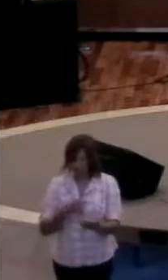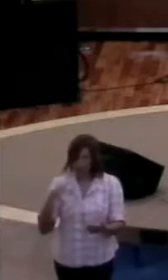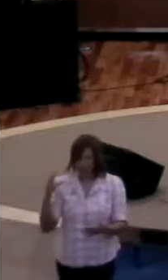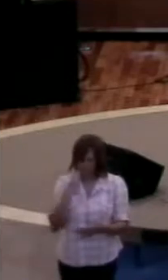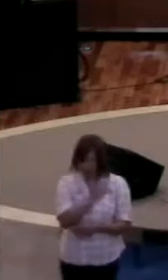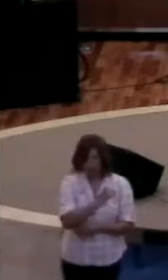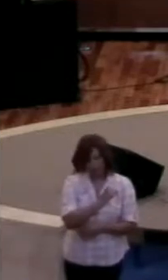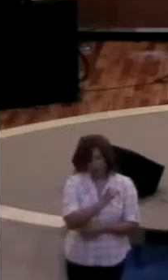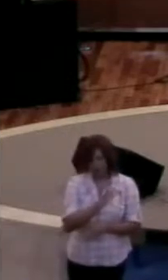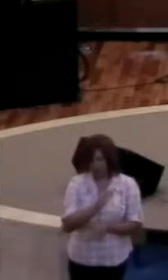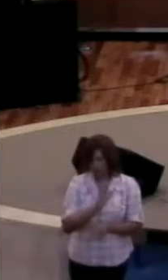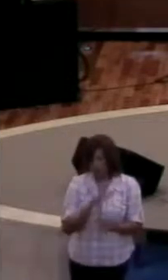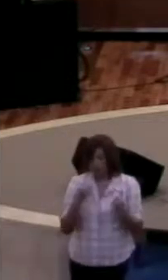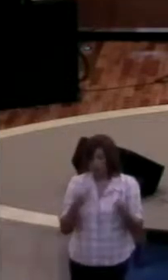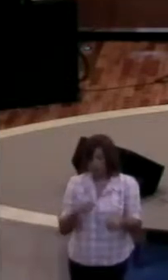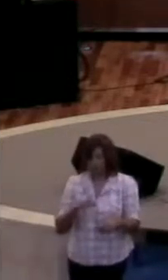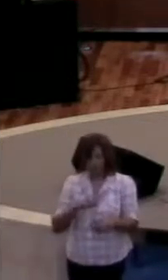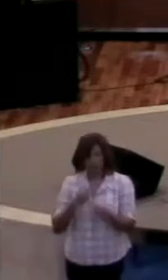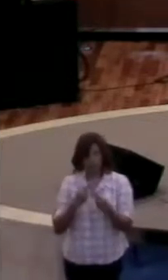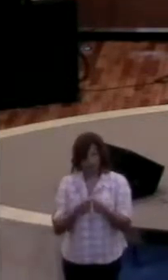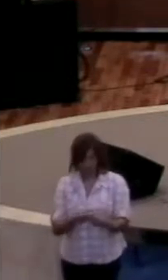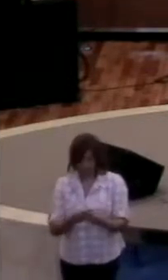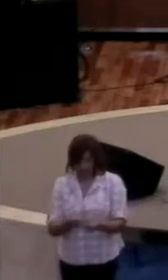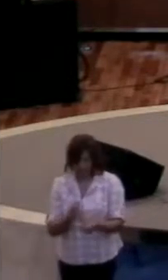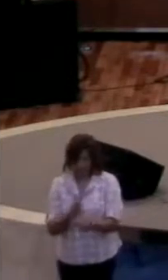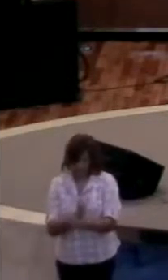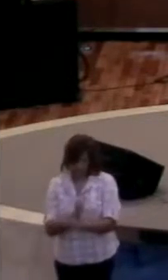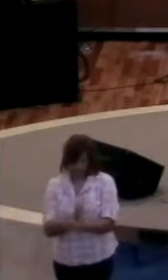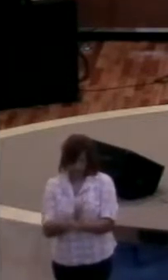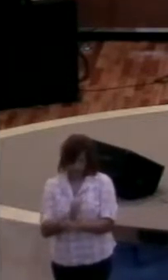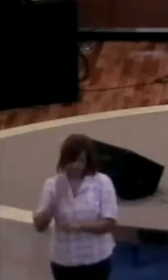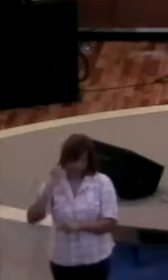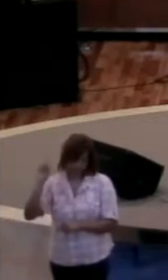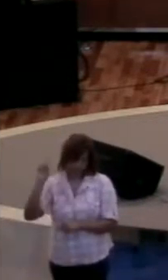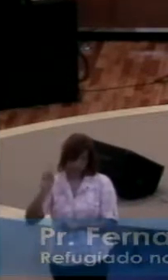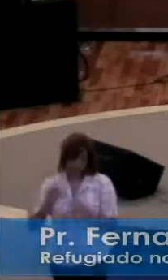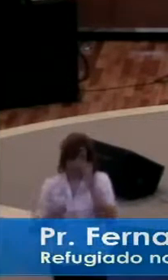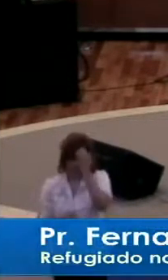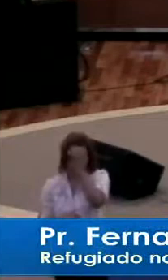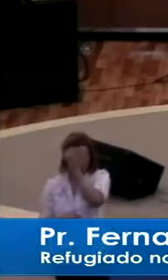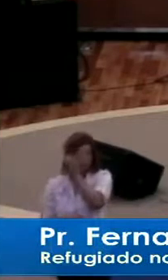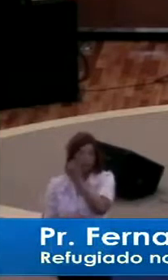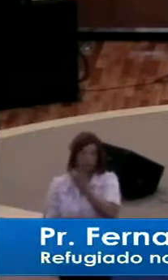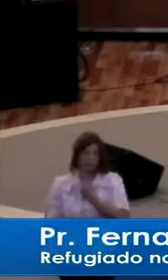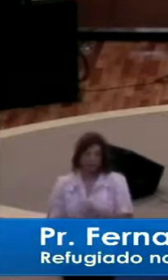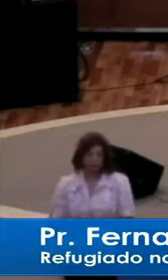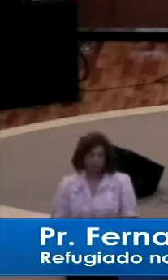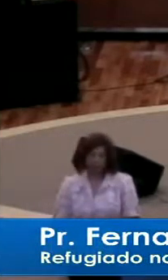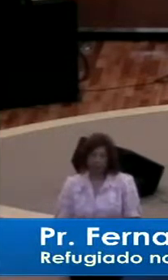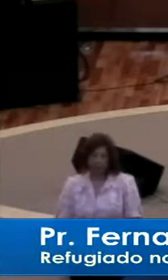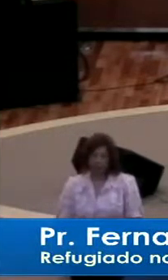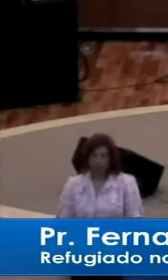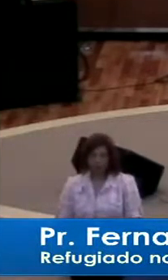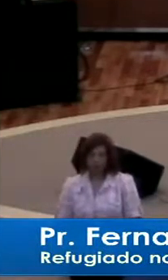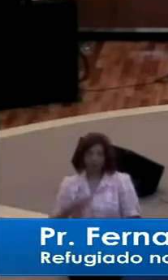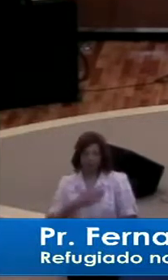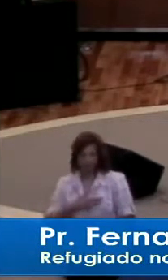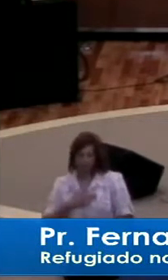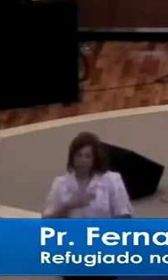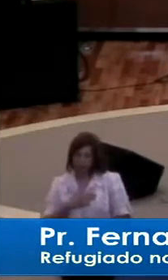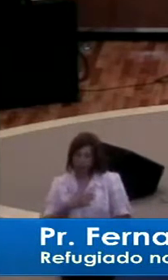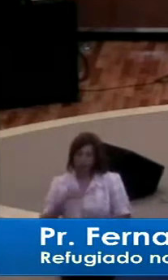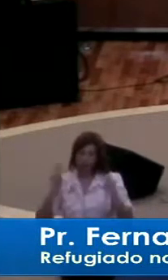ensino que eu vejo nessa fuga aqui, nesse refúgio, eu gosto muito desse